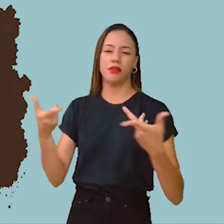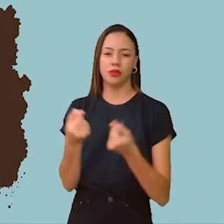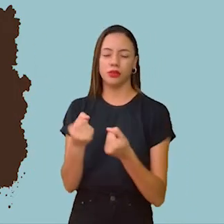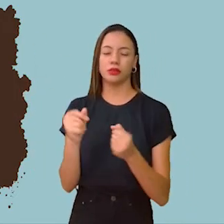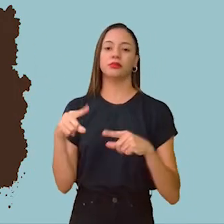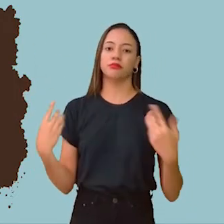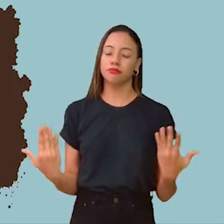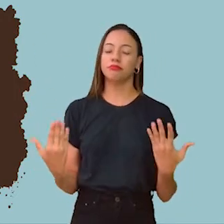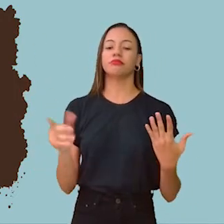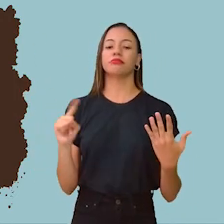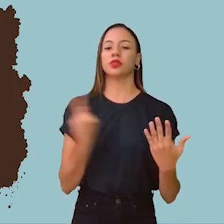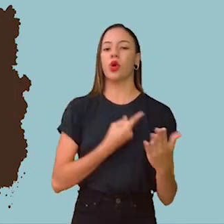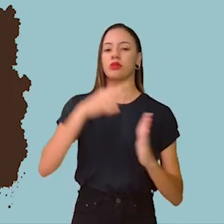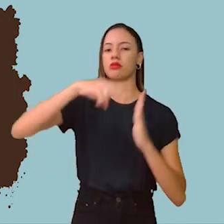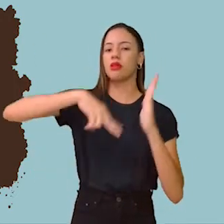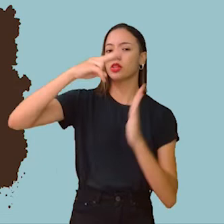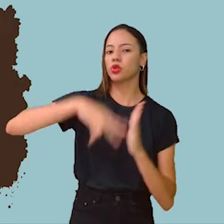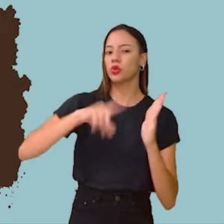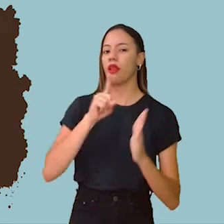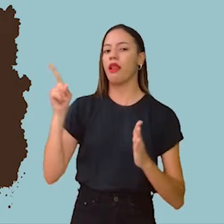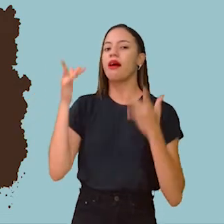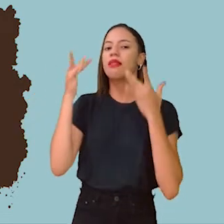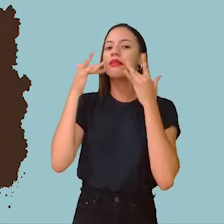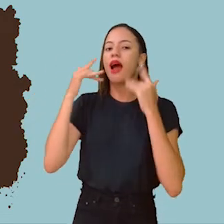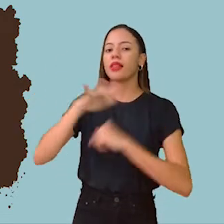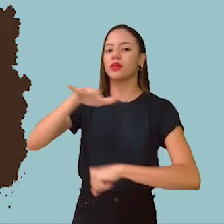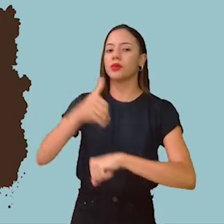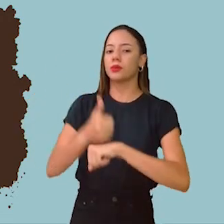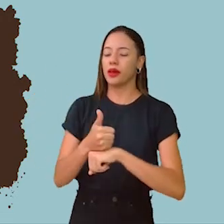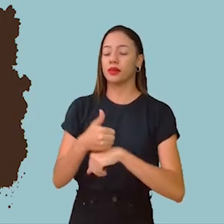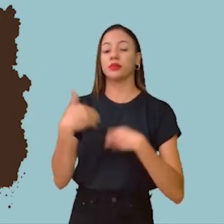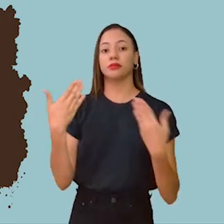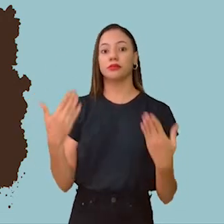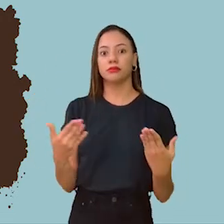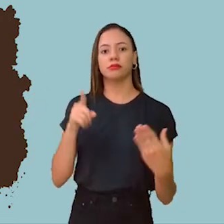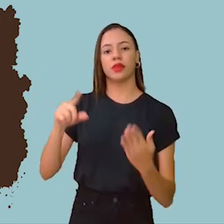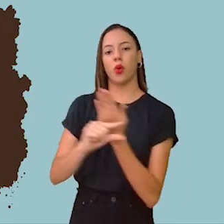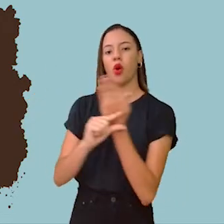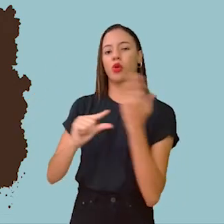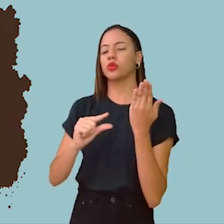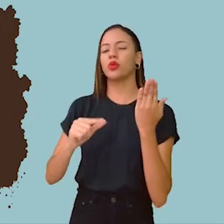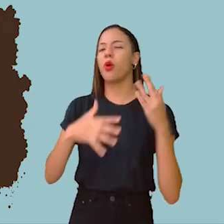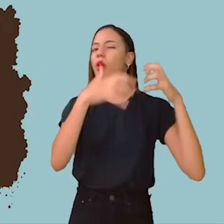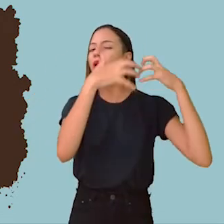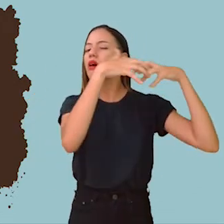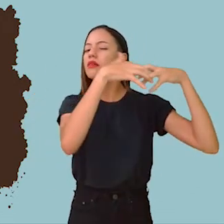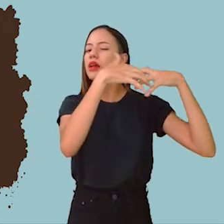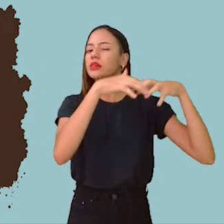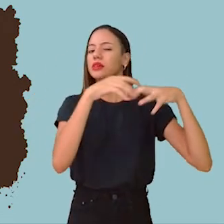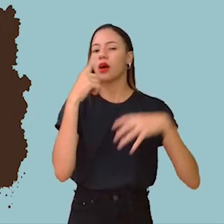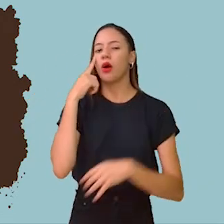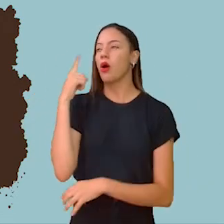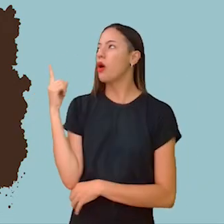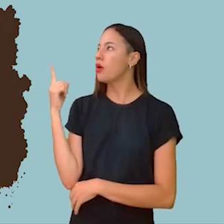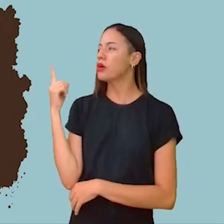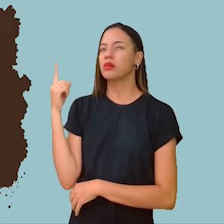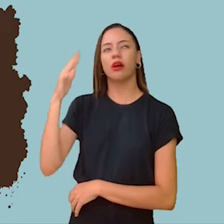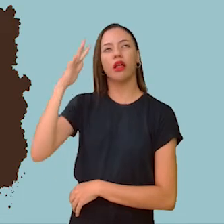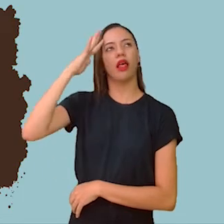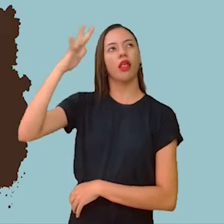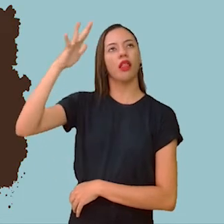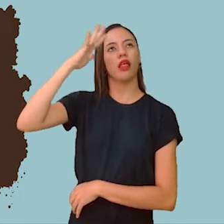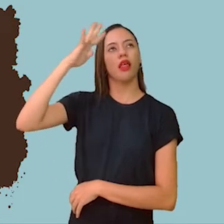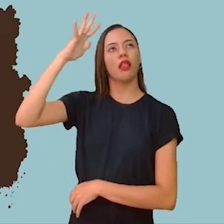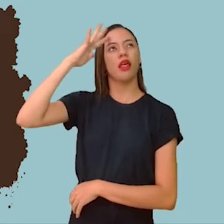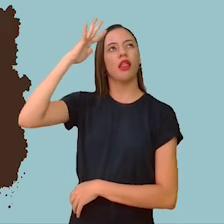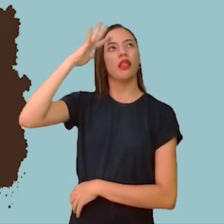lá no Teatro do Parque. Então, ele faz essa reflexão, vejam só. A utopia está lá no